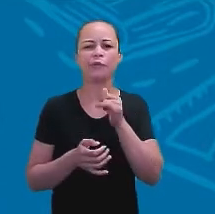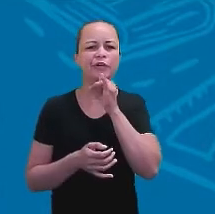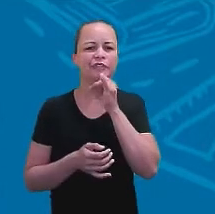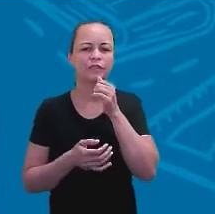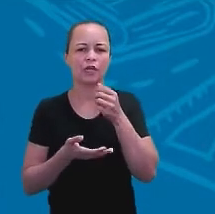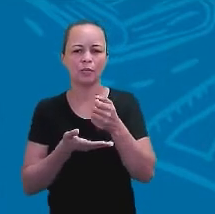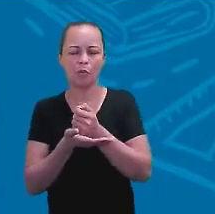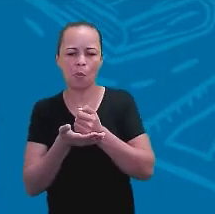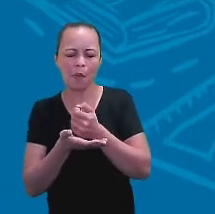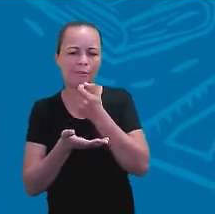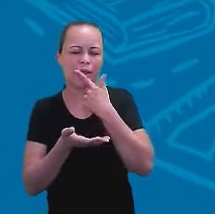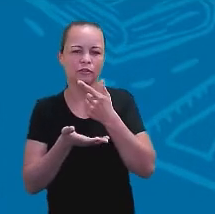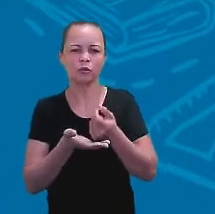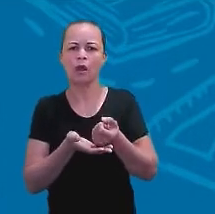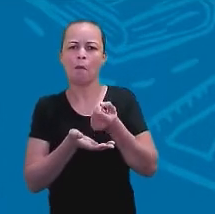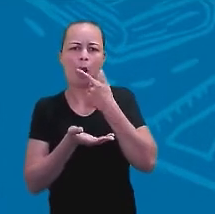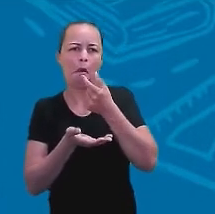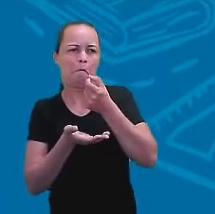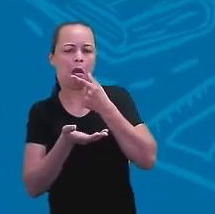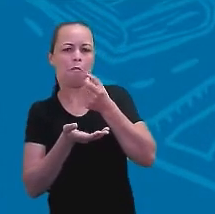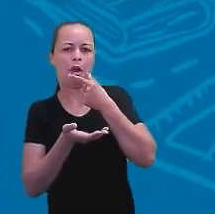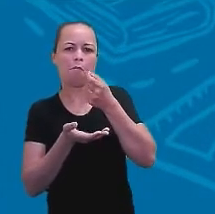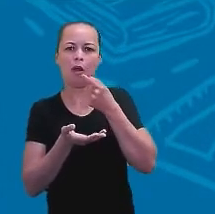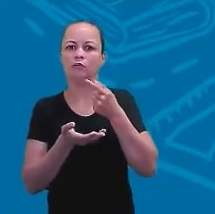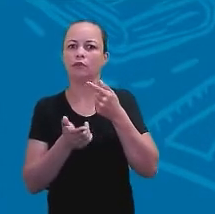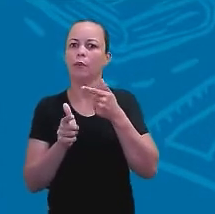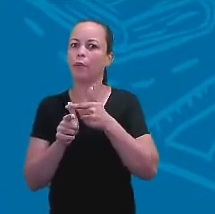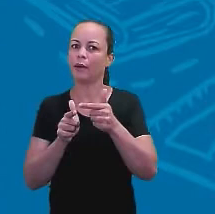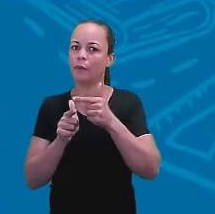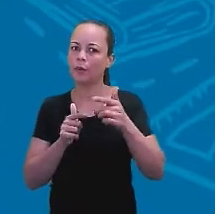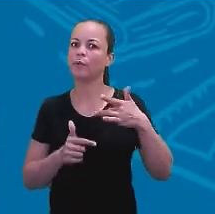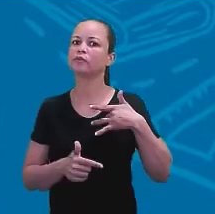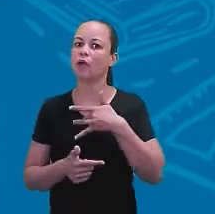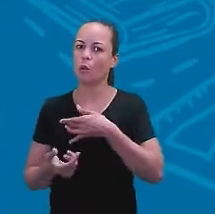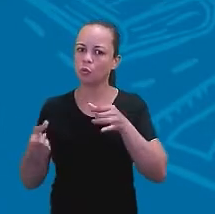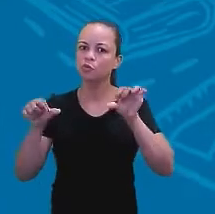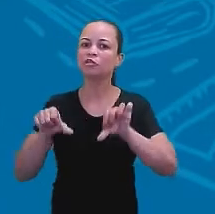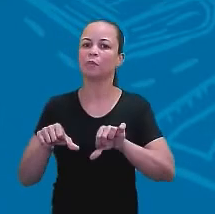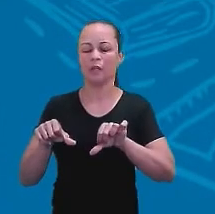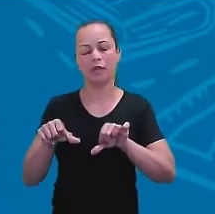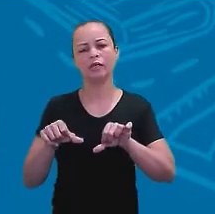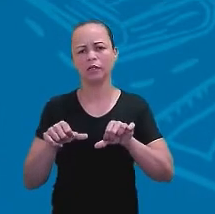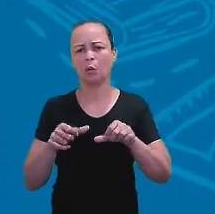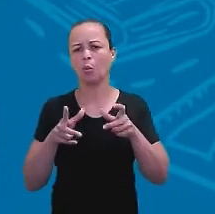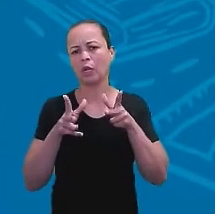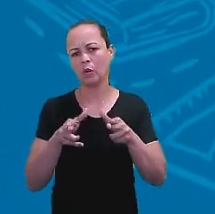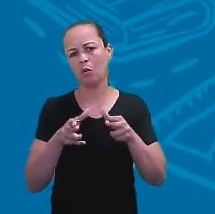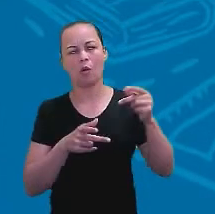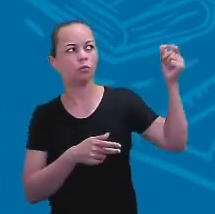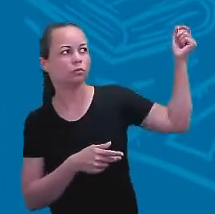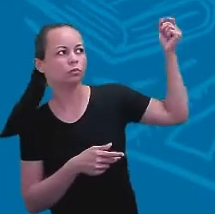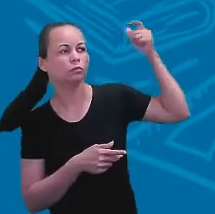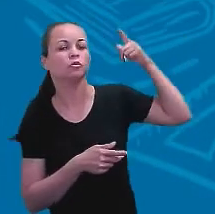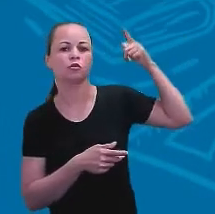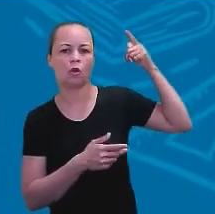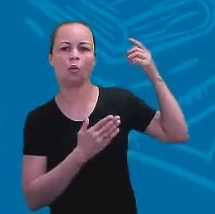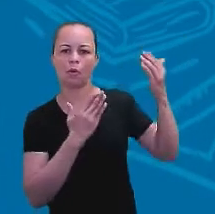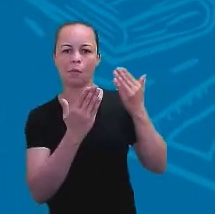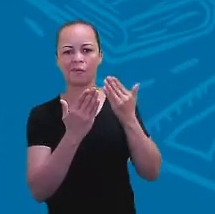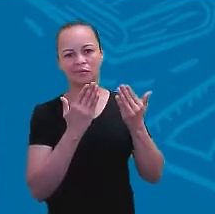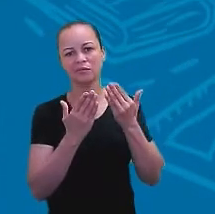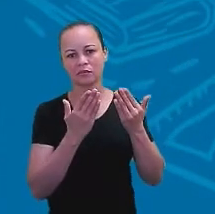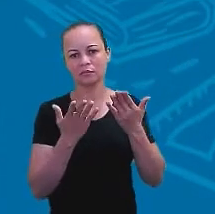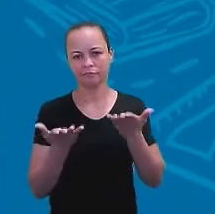saber tomar sol nos momentos adequados, tá certo? Nos horários do dia adequado e na quantidade também adequada,